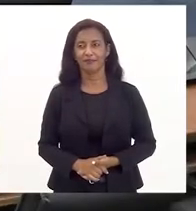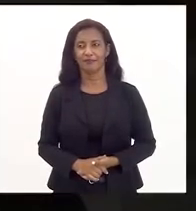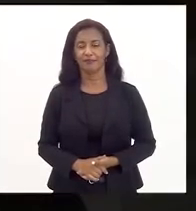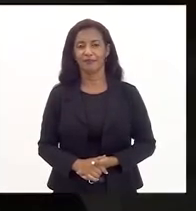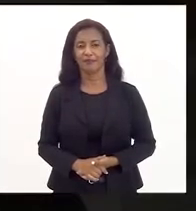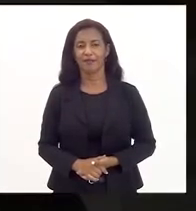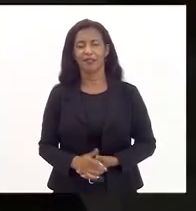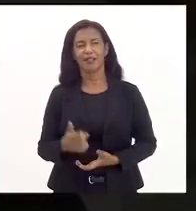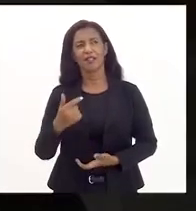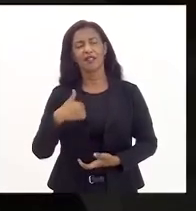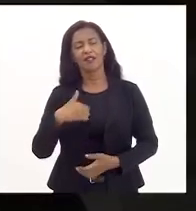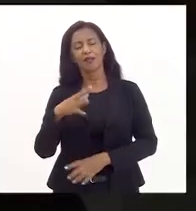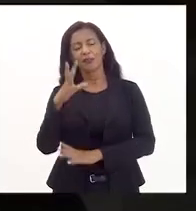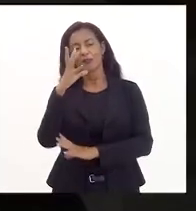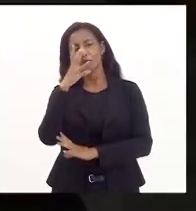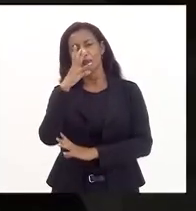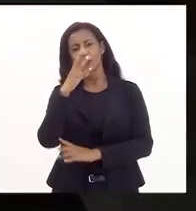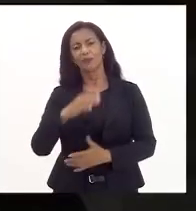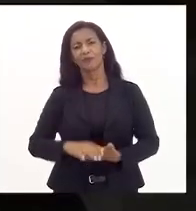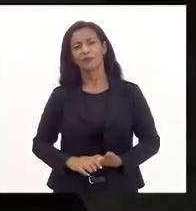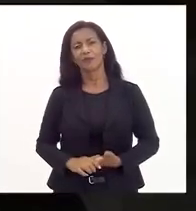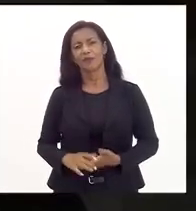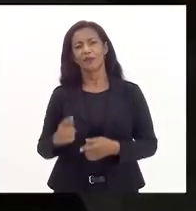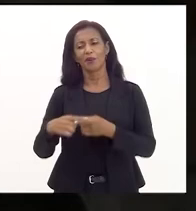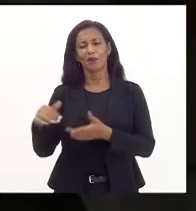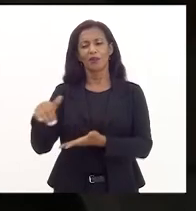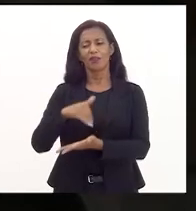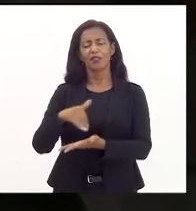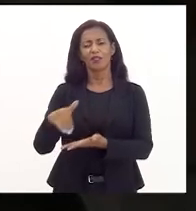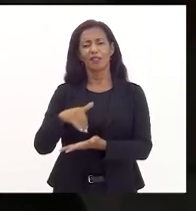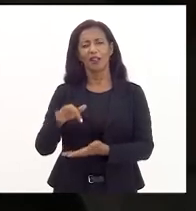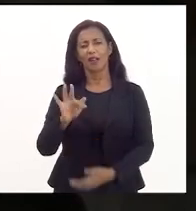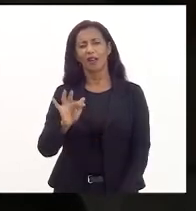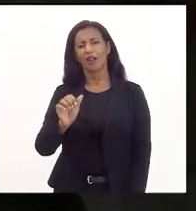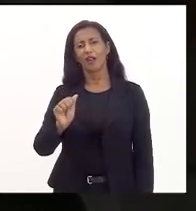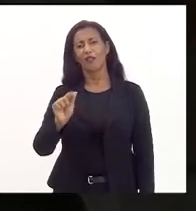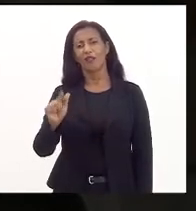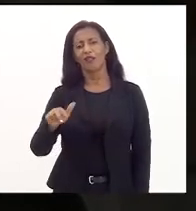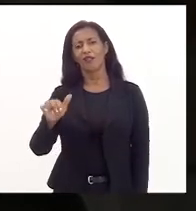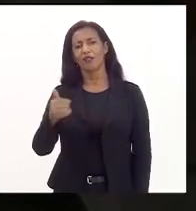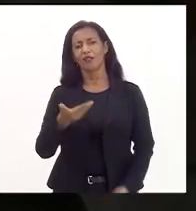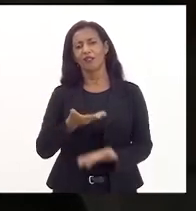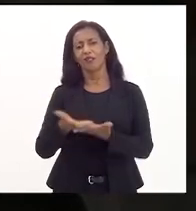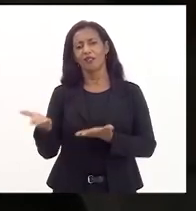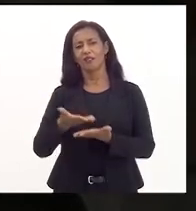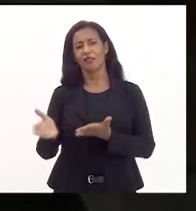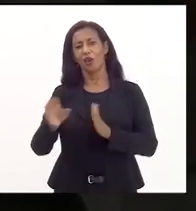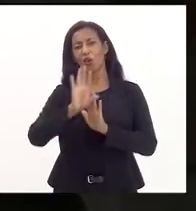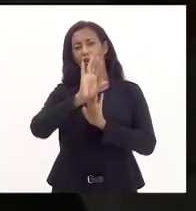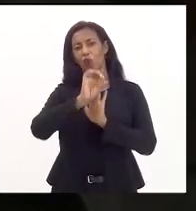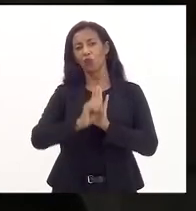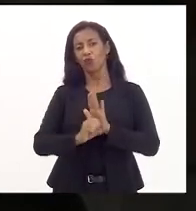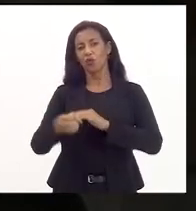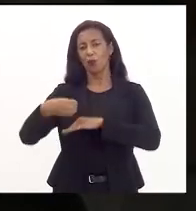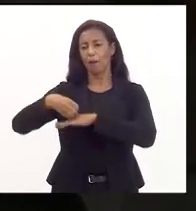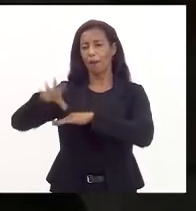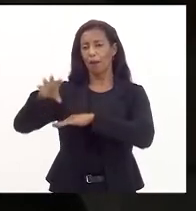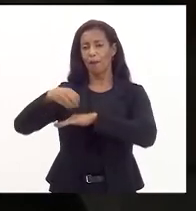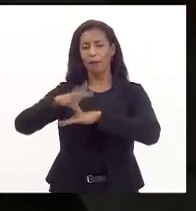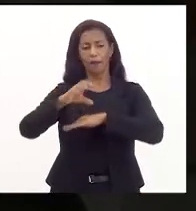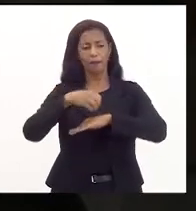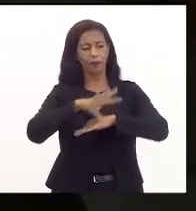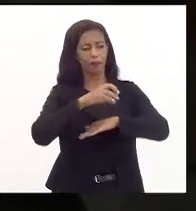eu fiquei perplexo, porque o secretário de Fazenda encaminhou ofício a todos os